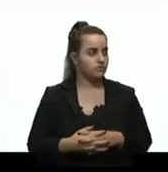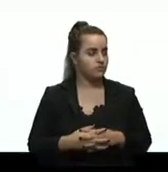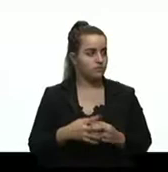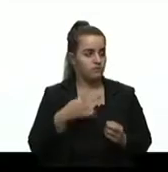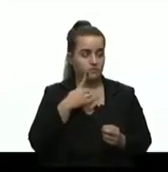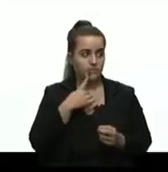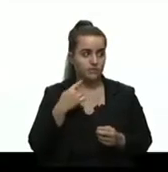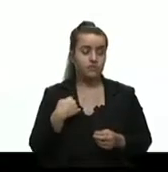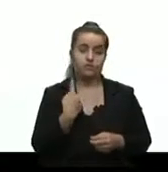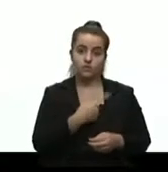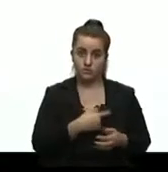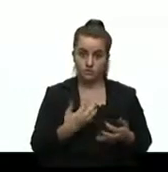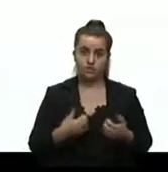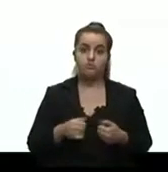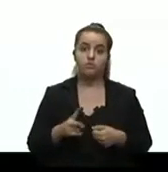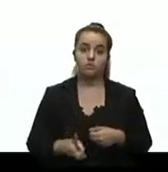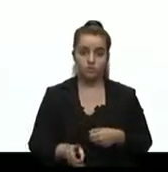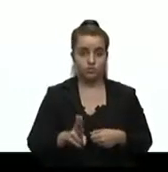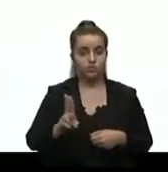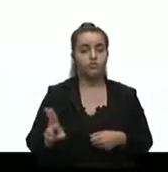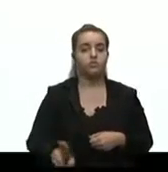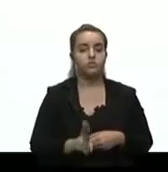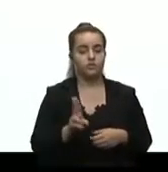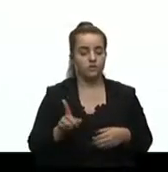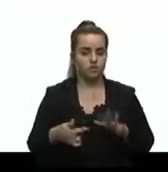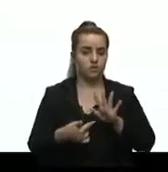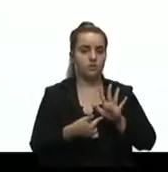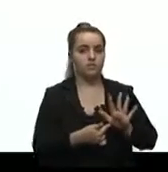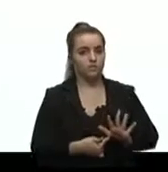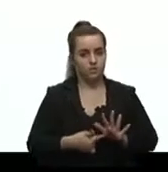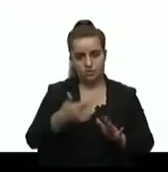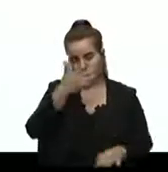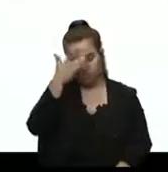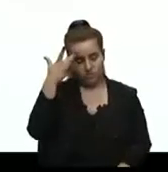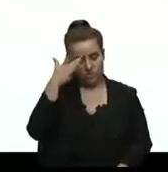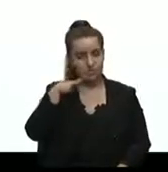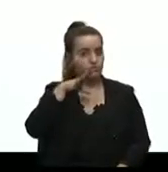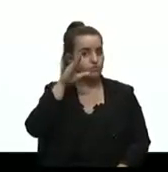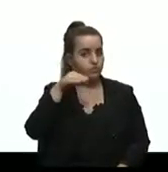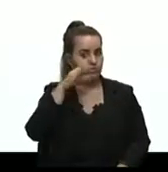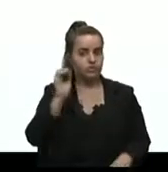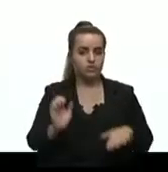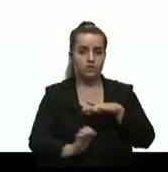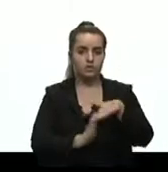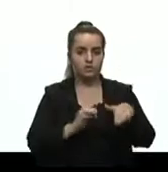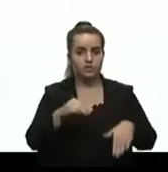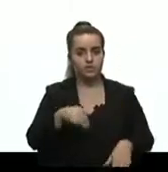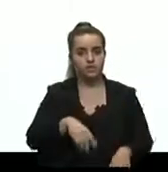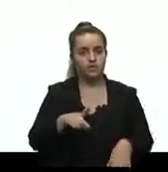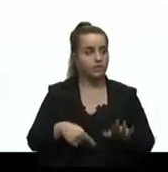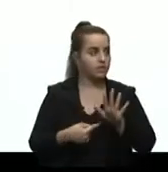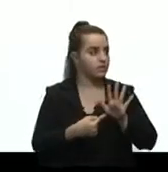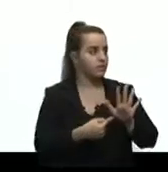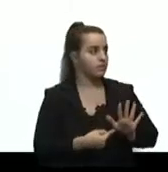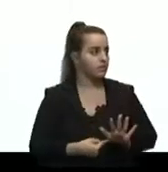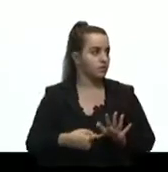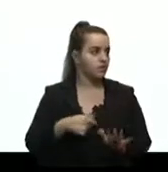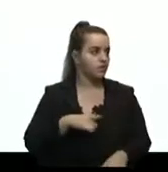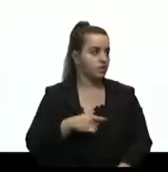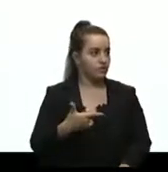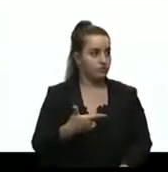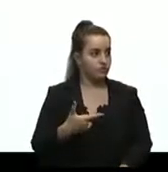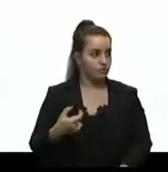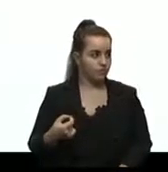E nós vamos continuar utilizando a amostra de funcionários da empresa M. Aquela amostra com